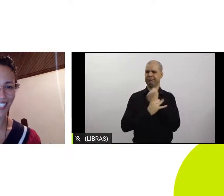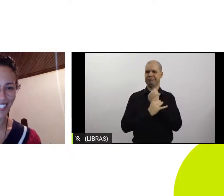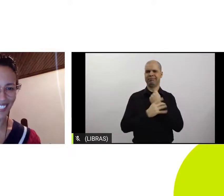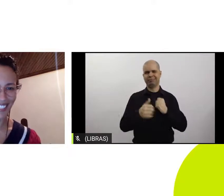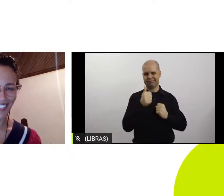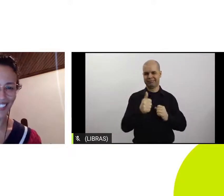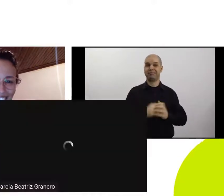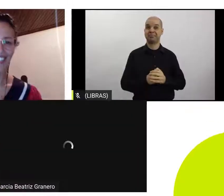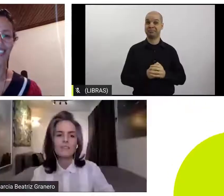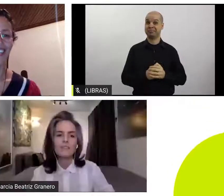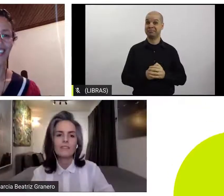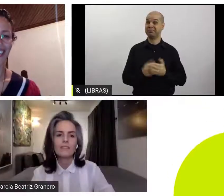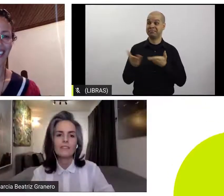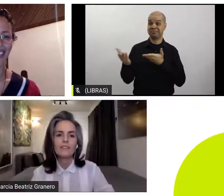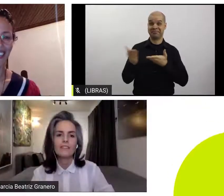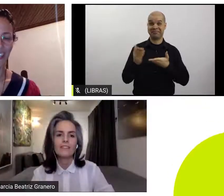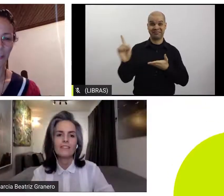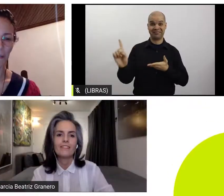Márcia Beatriz,